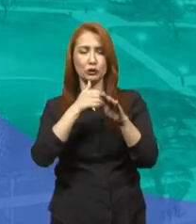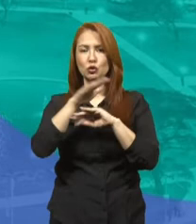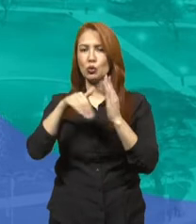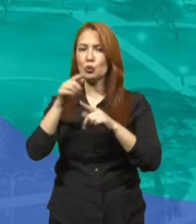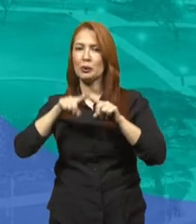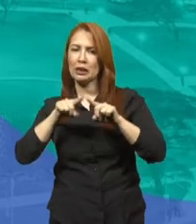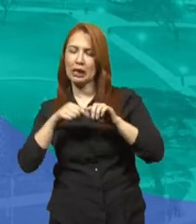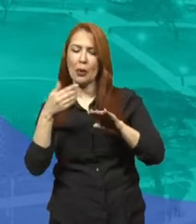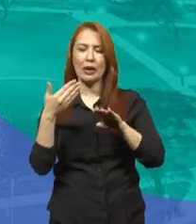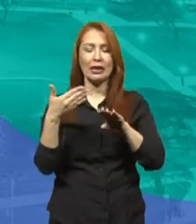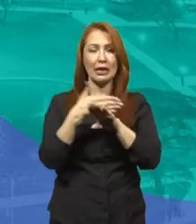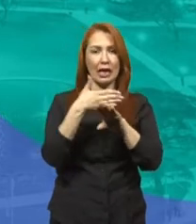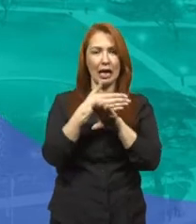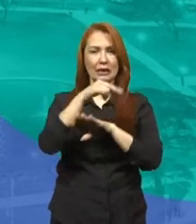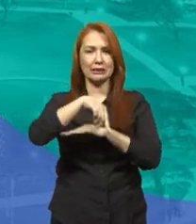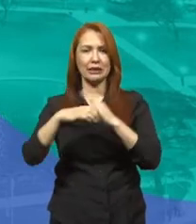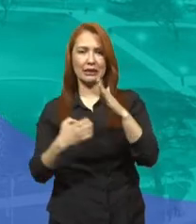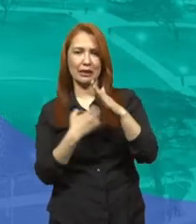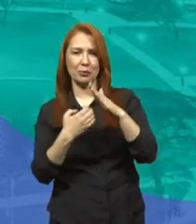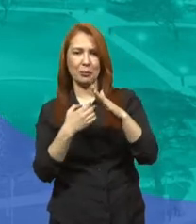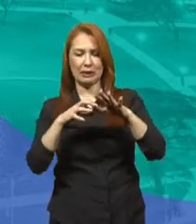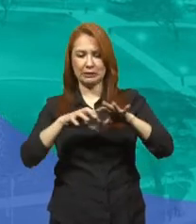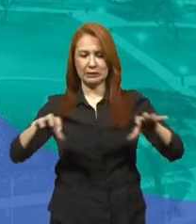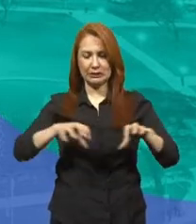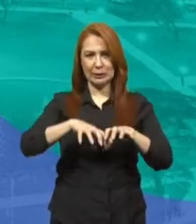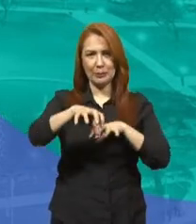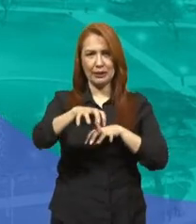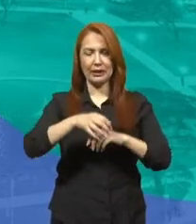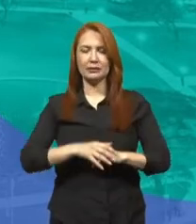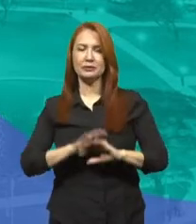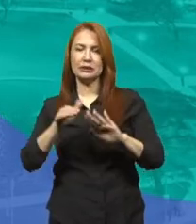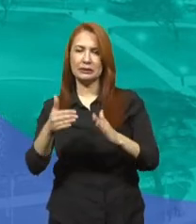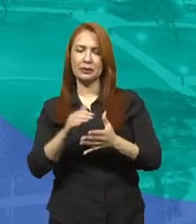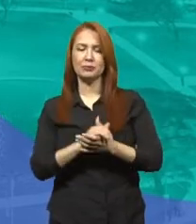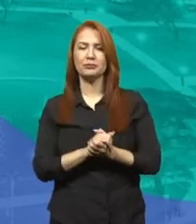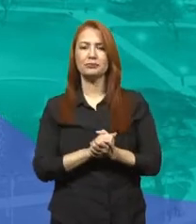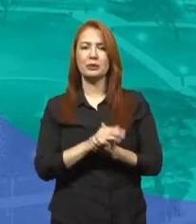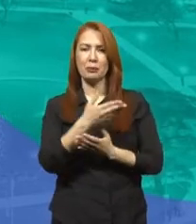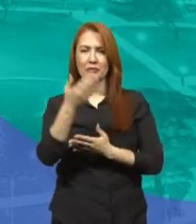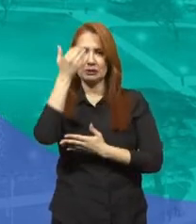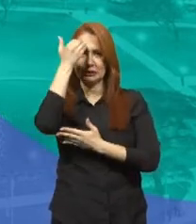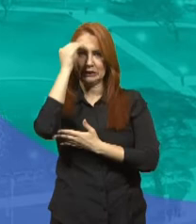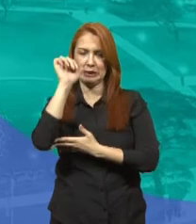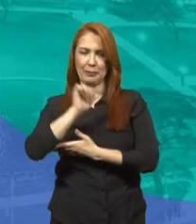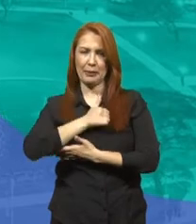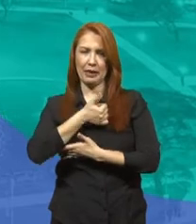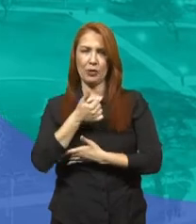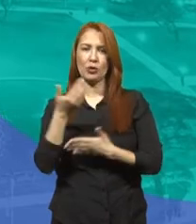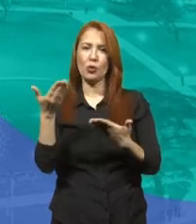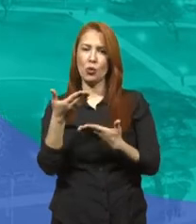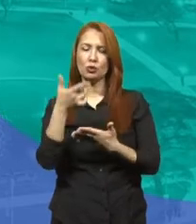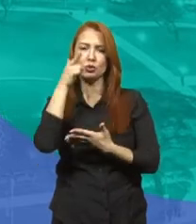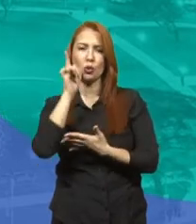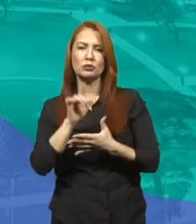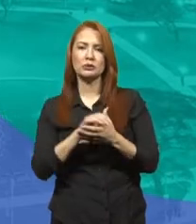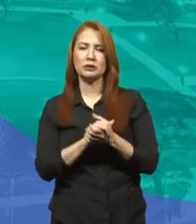cooperativa, ele é separado. E para você ter uma ideia, assim, ó, hoje nós conseguimos